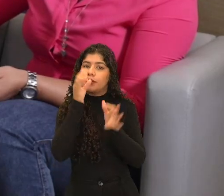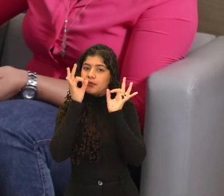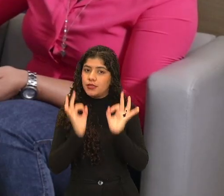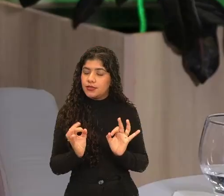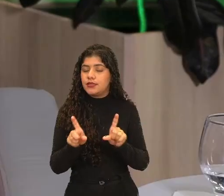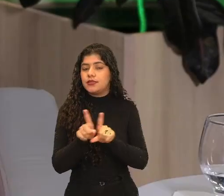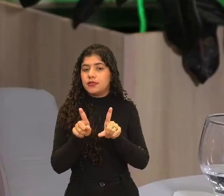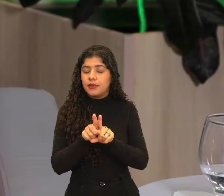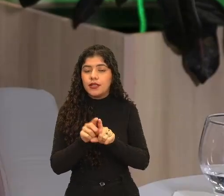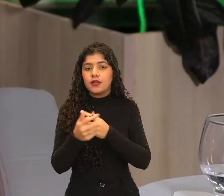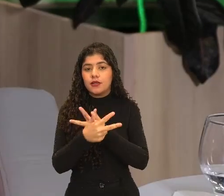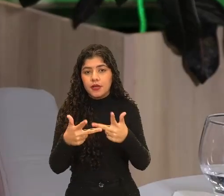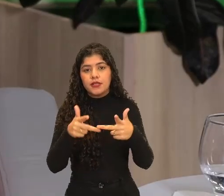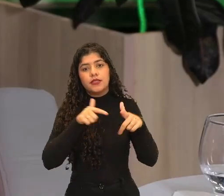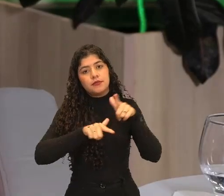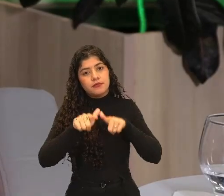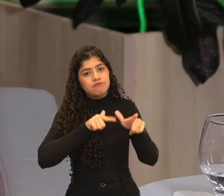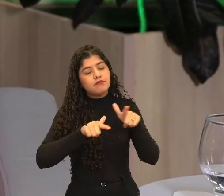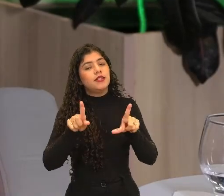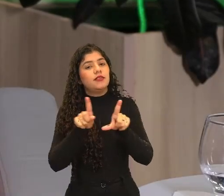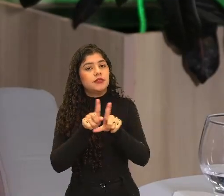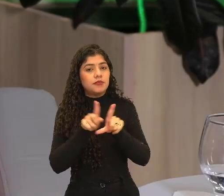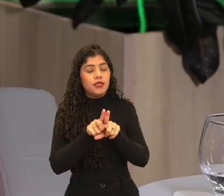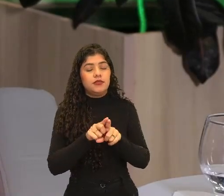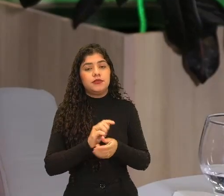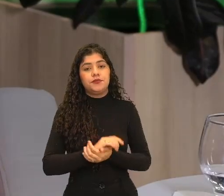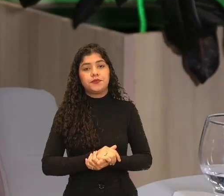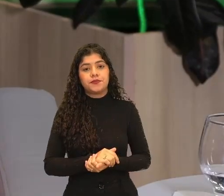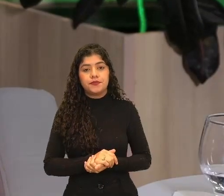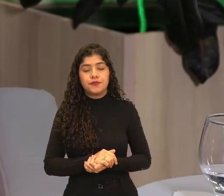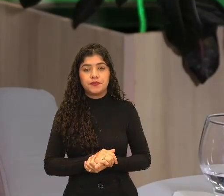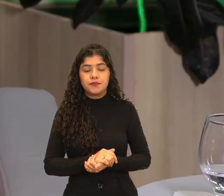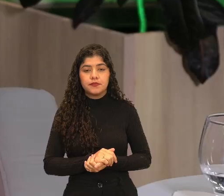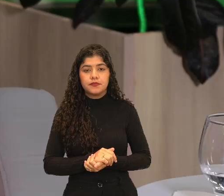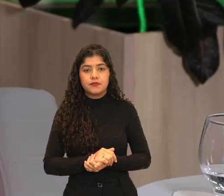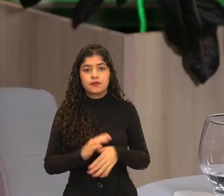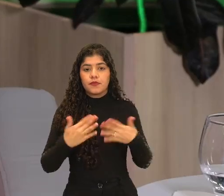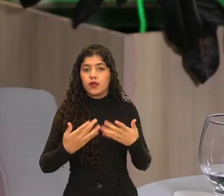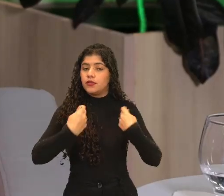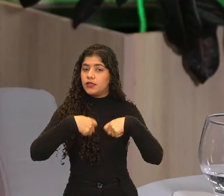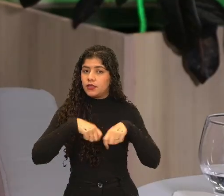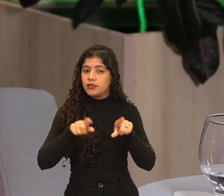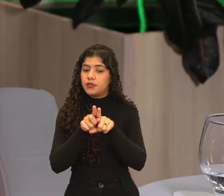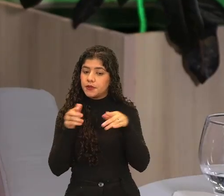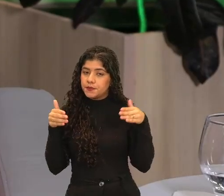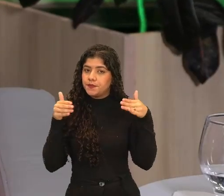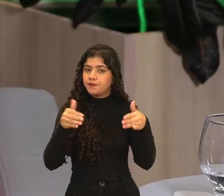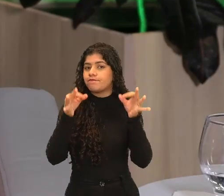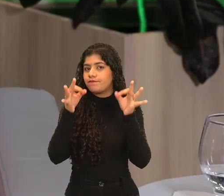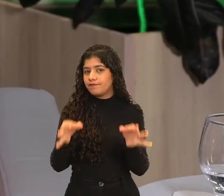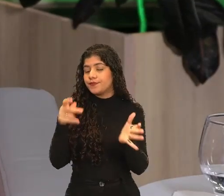nas terapias ela poderia ter trabalhado, né, esse outro lado. Então, a gente precisa, de fato, focar muito